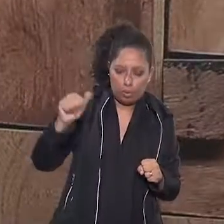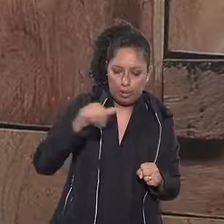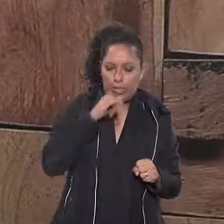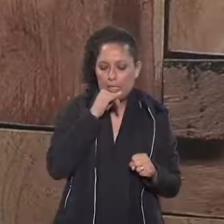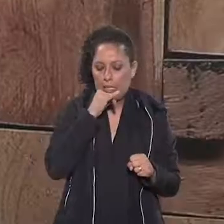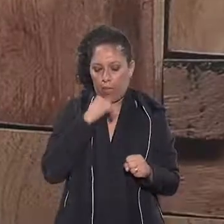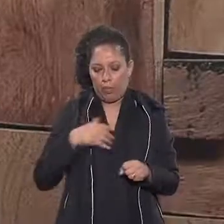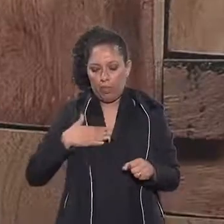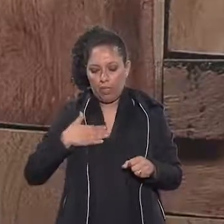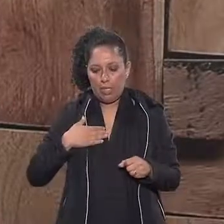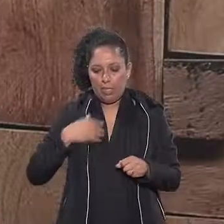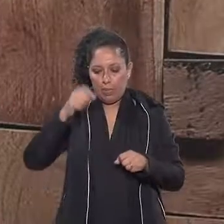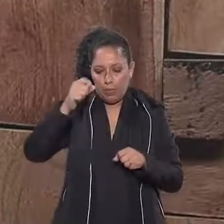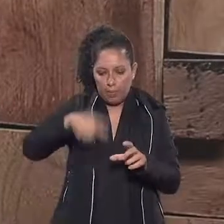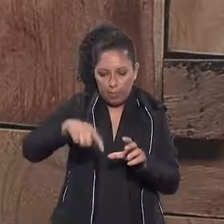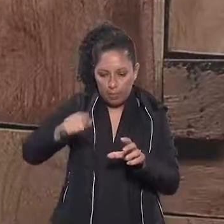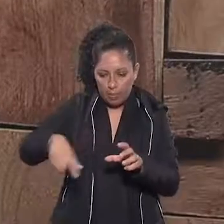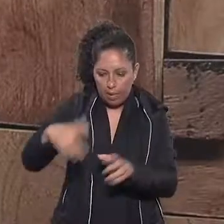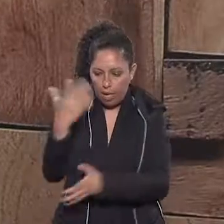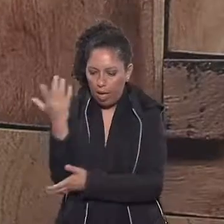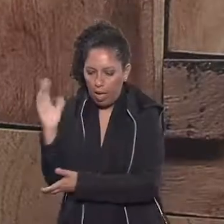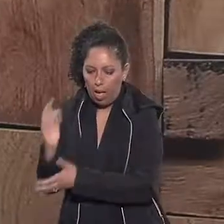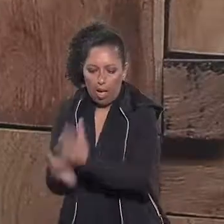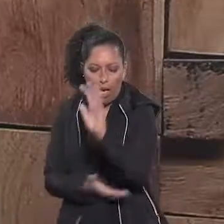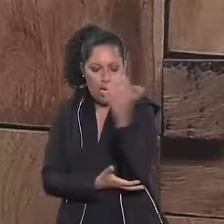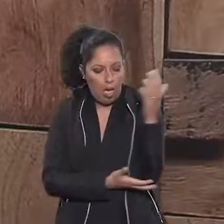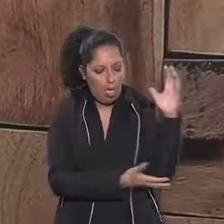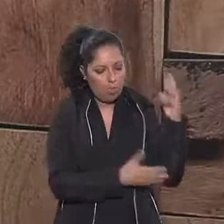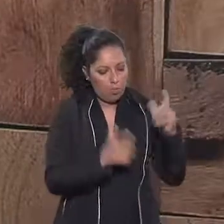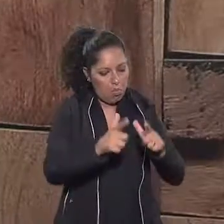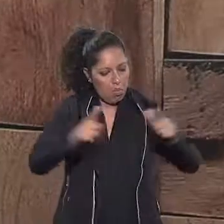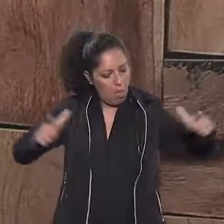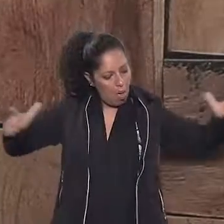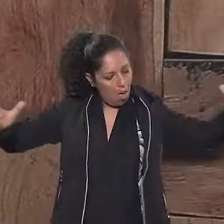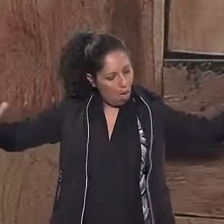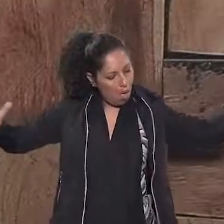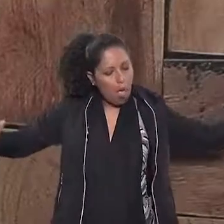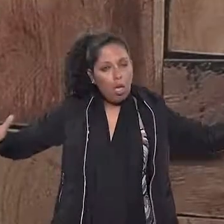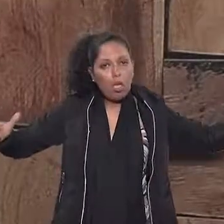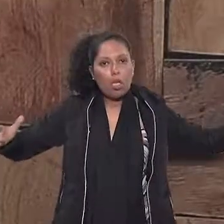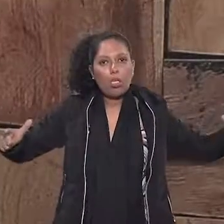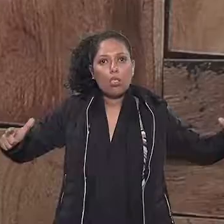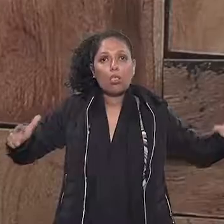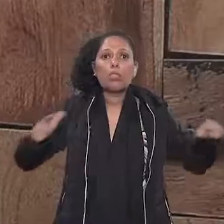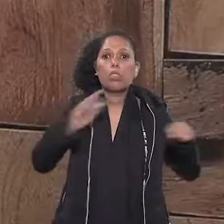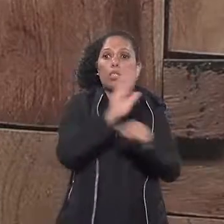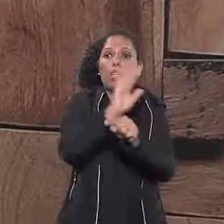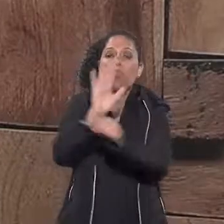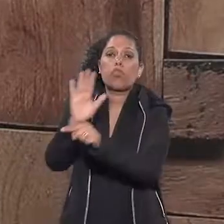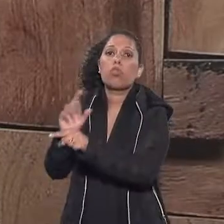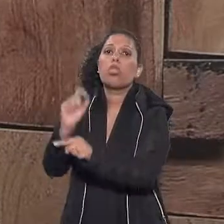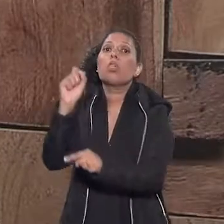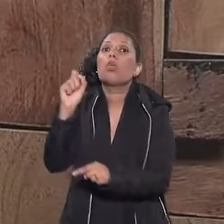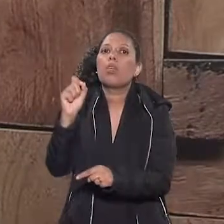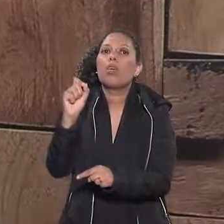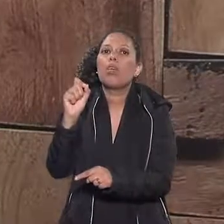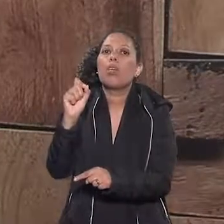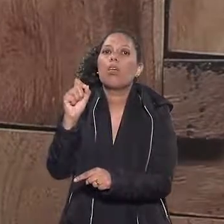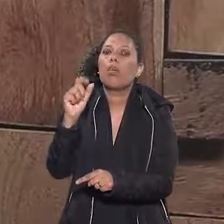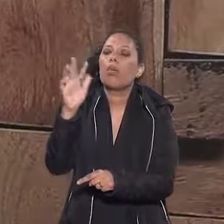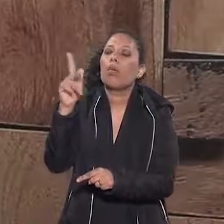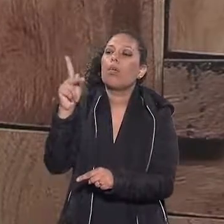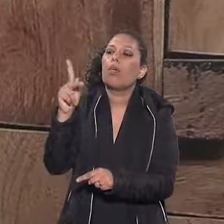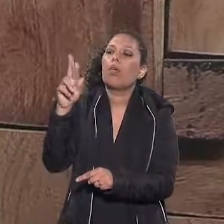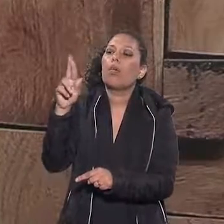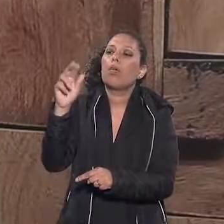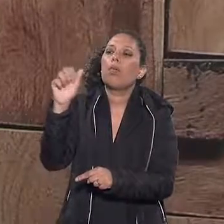mesma espécie de planta em vários hectares, você está criando um prato cheio para pragas. Porque o normal é que a